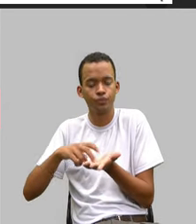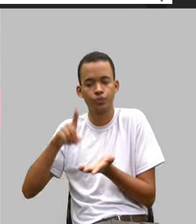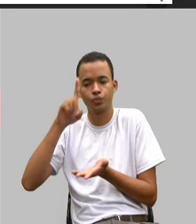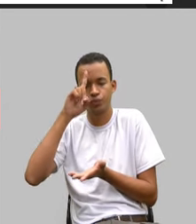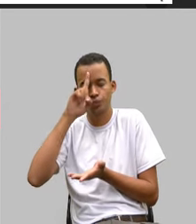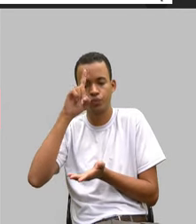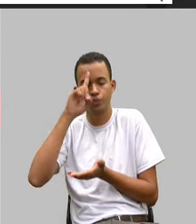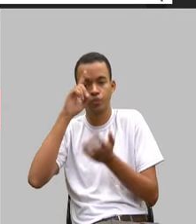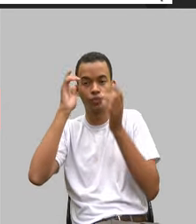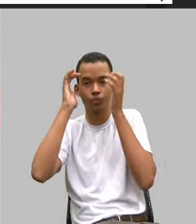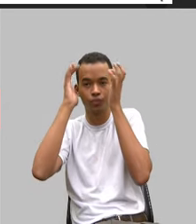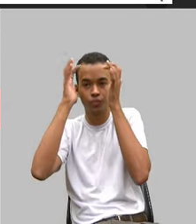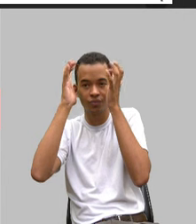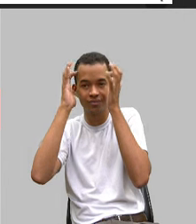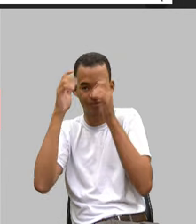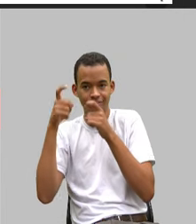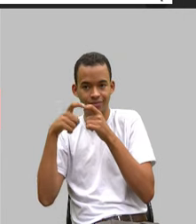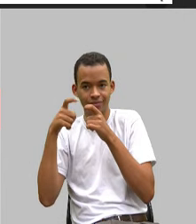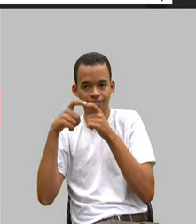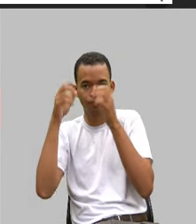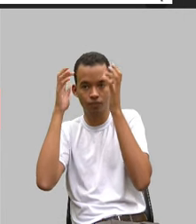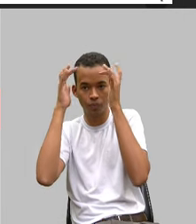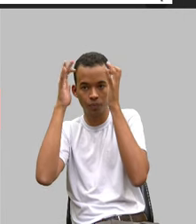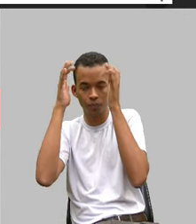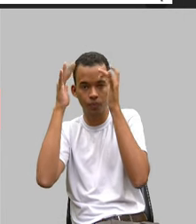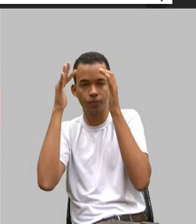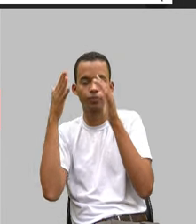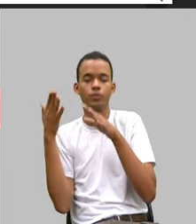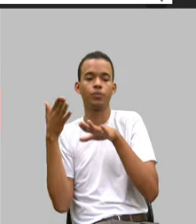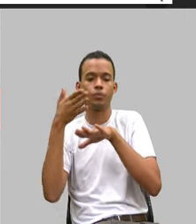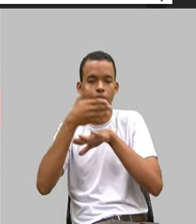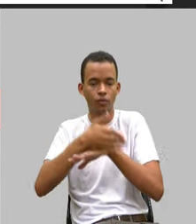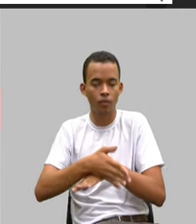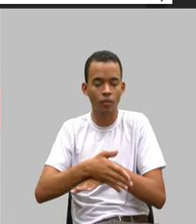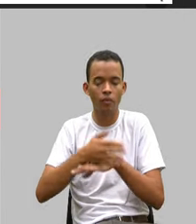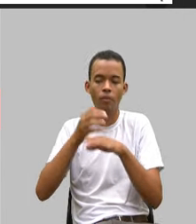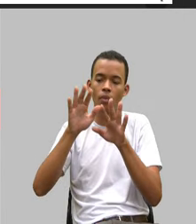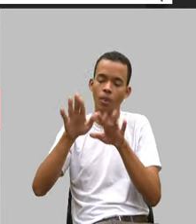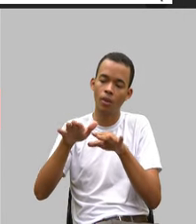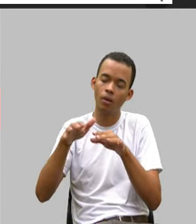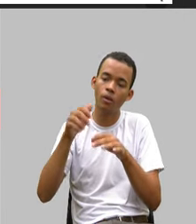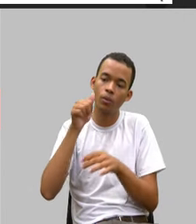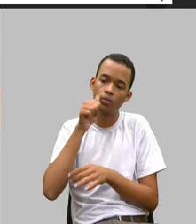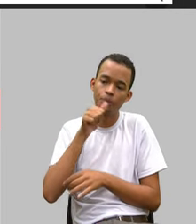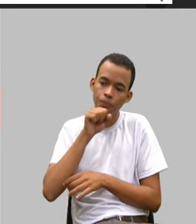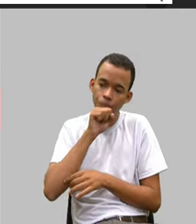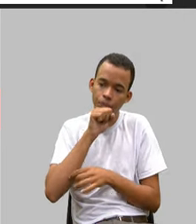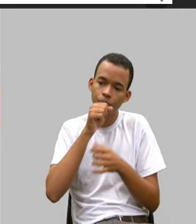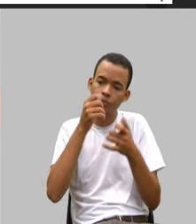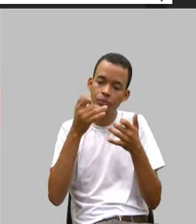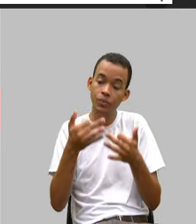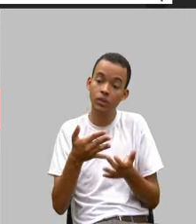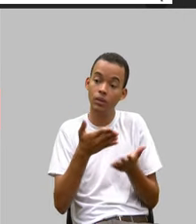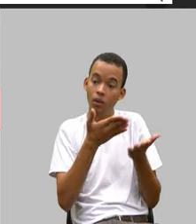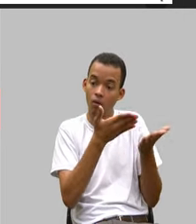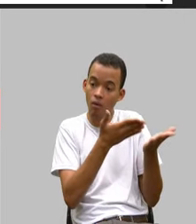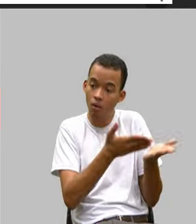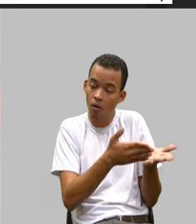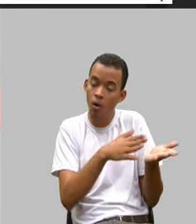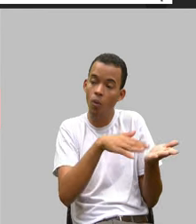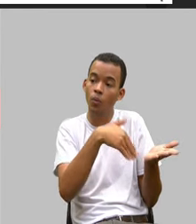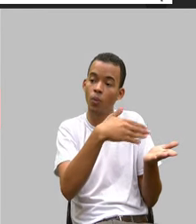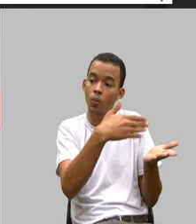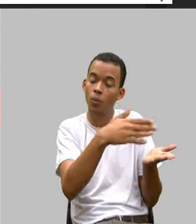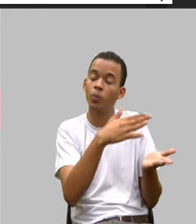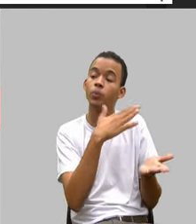mim a a me falavam olha não não ele não tem chance de sobreviver ele